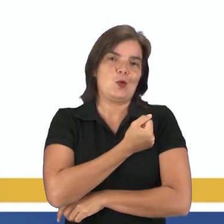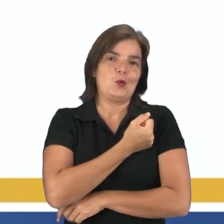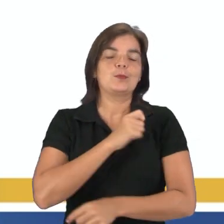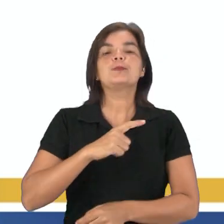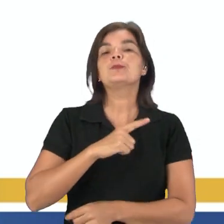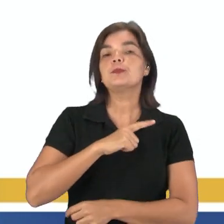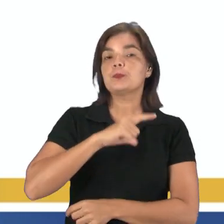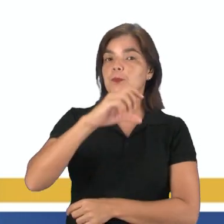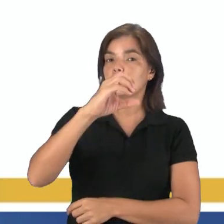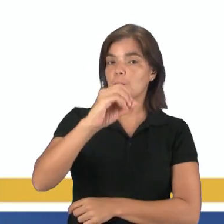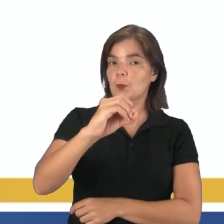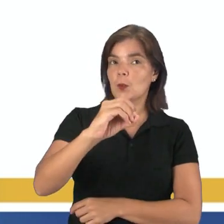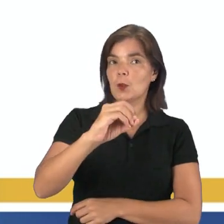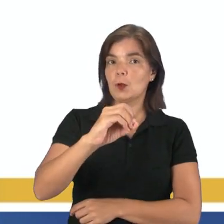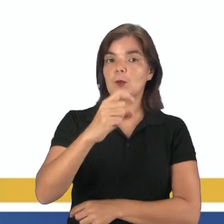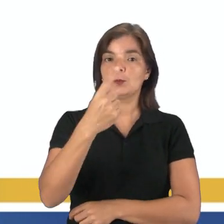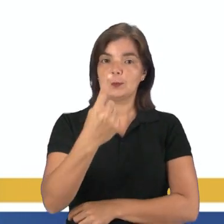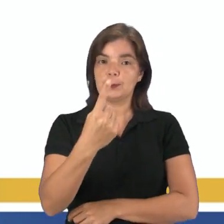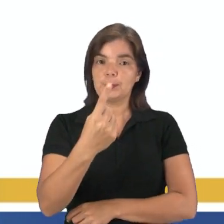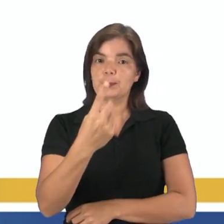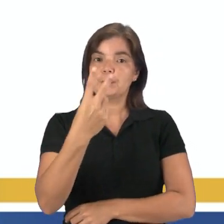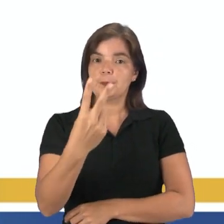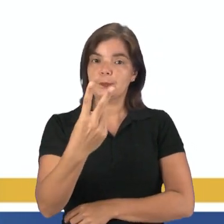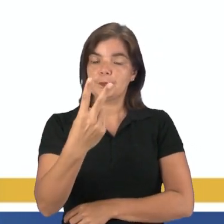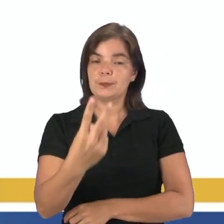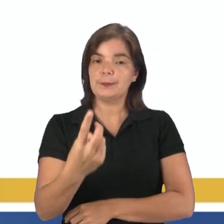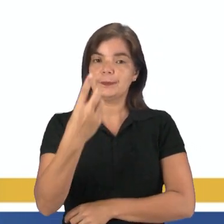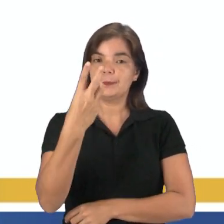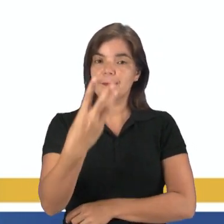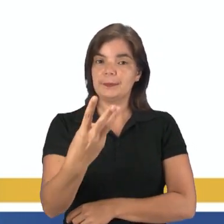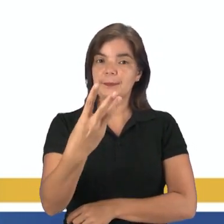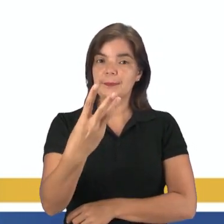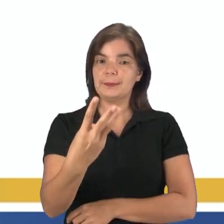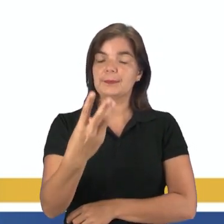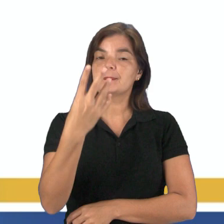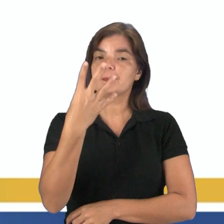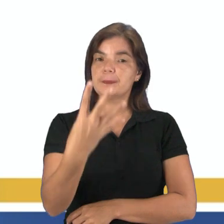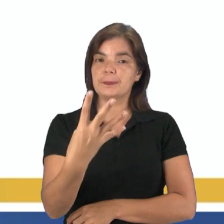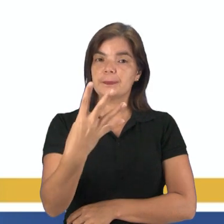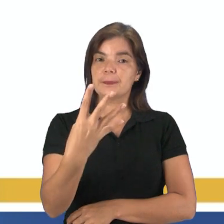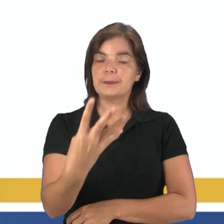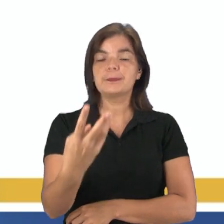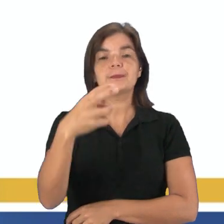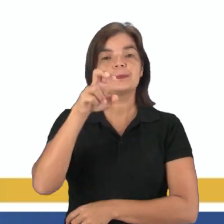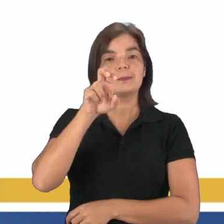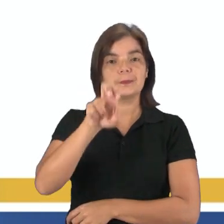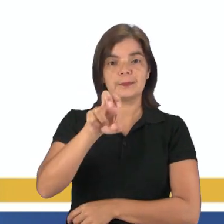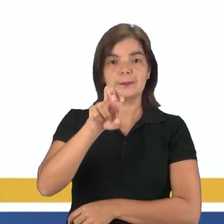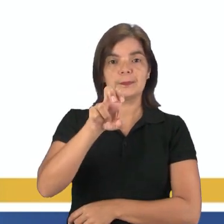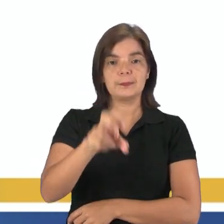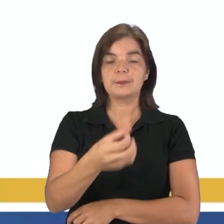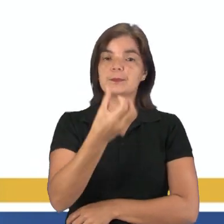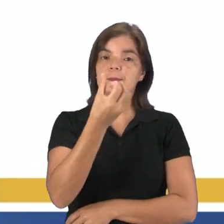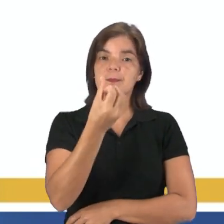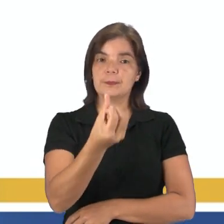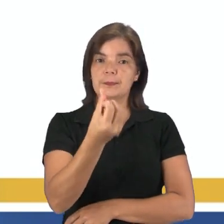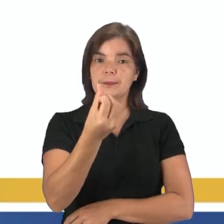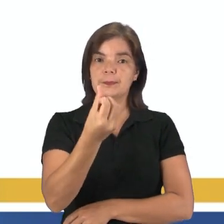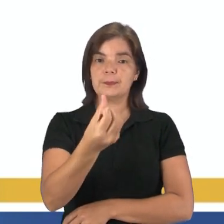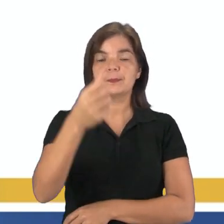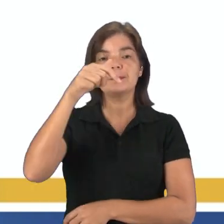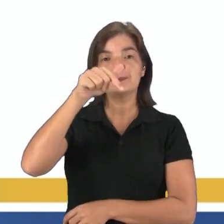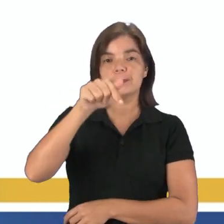Tem o 0, 1, 2, 3, 4, 5,